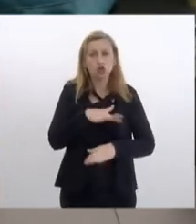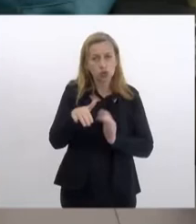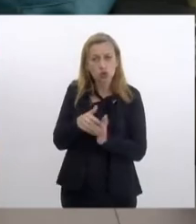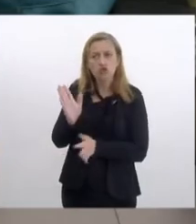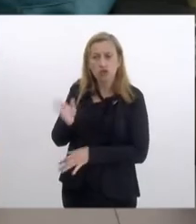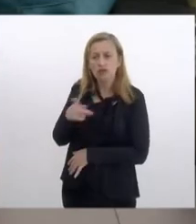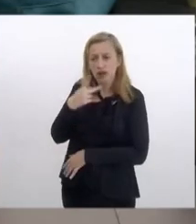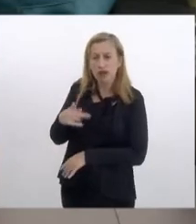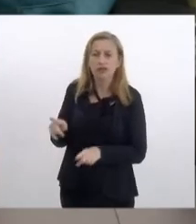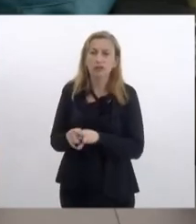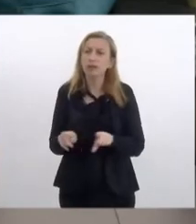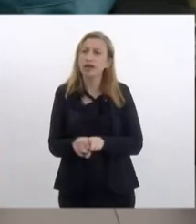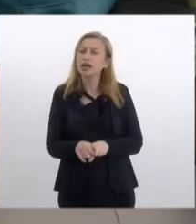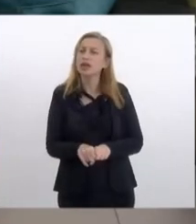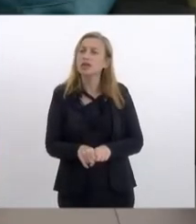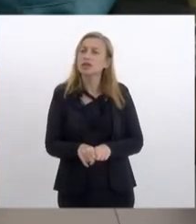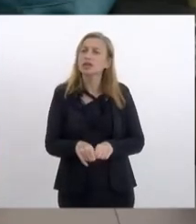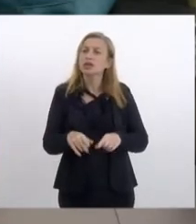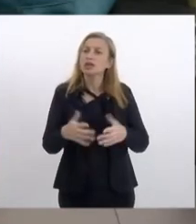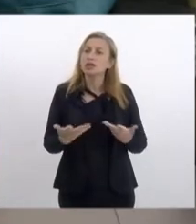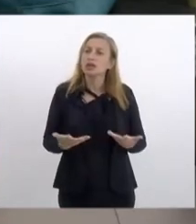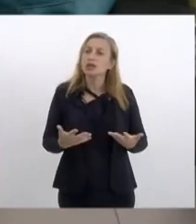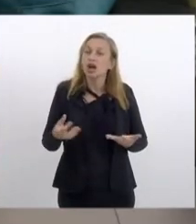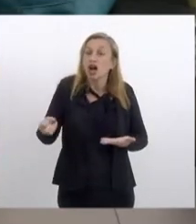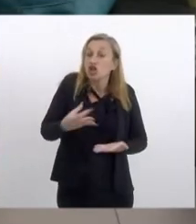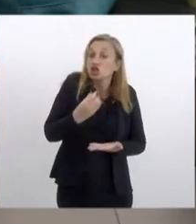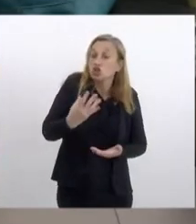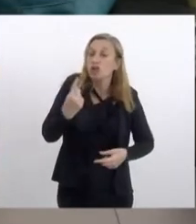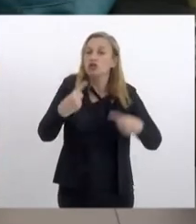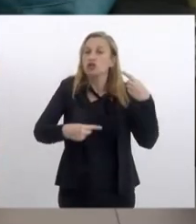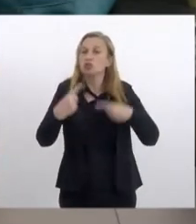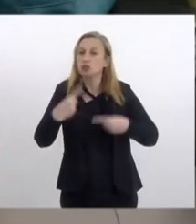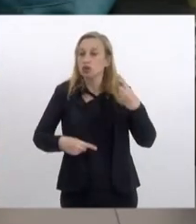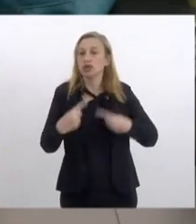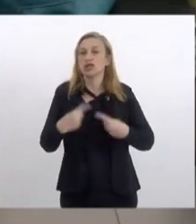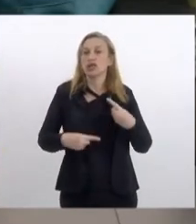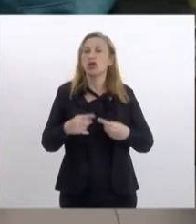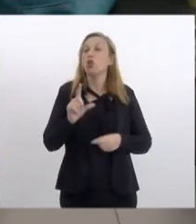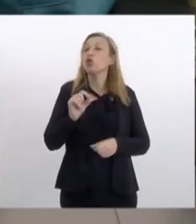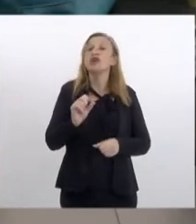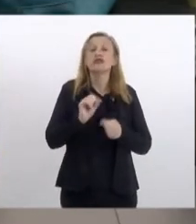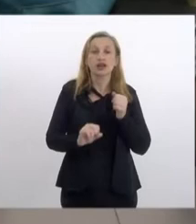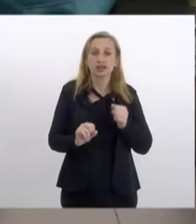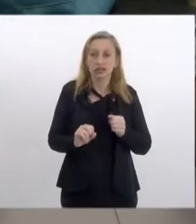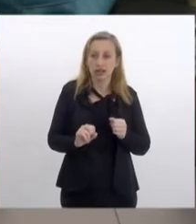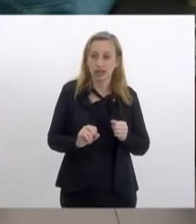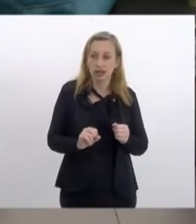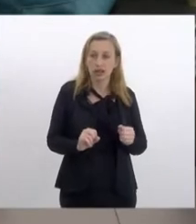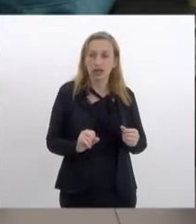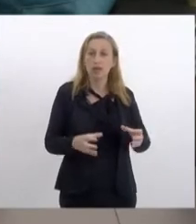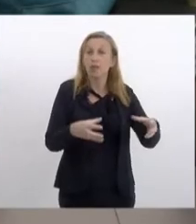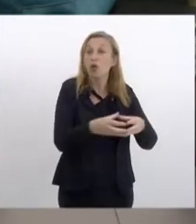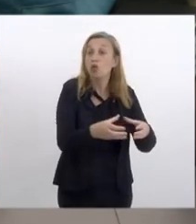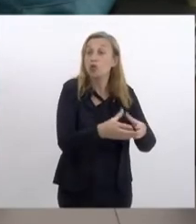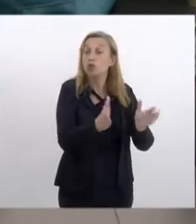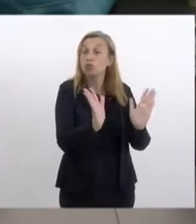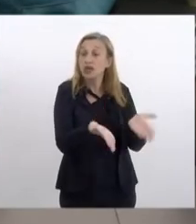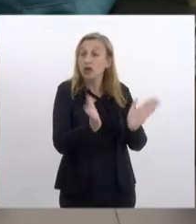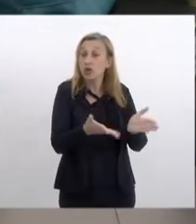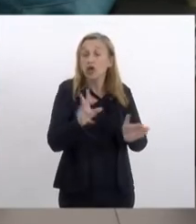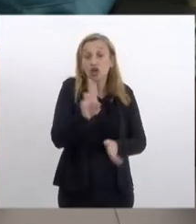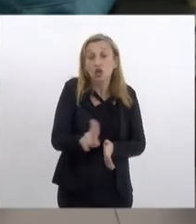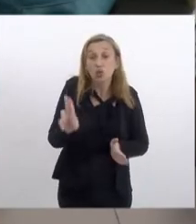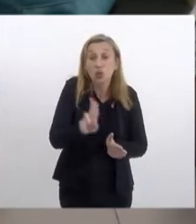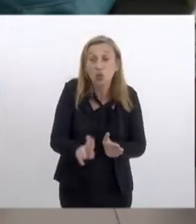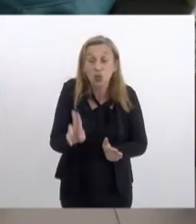colocado, se atentar às novas políticas e o que pode ser feito para o público atual que faz uso abusivo,